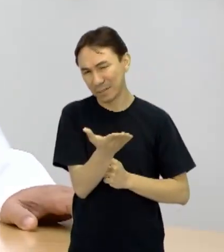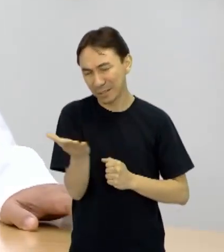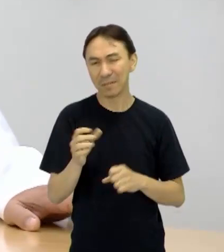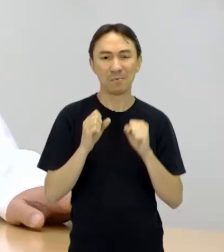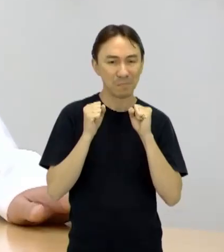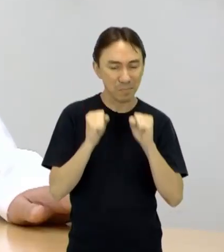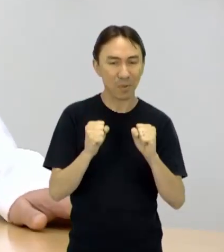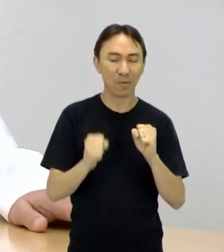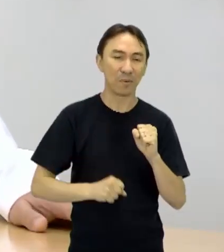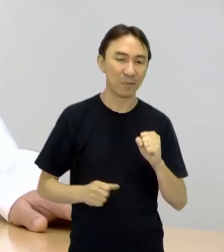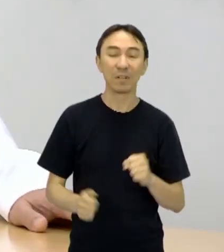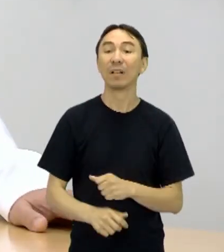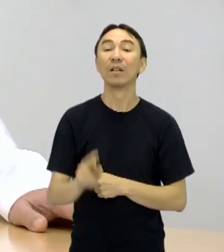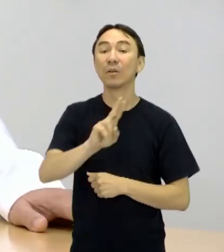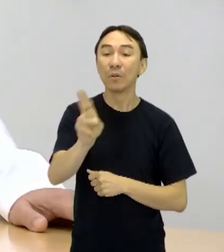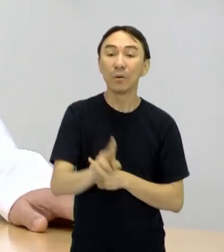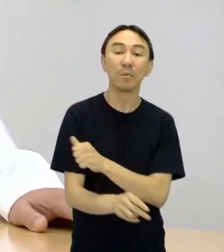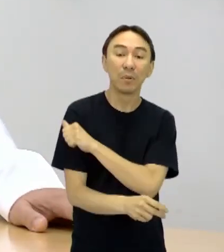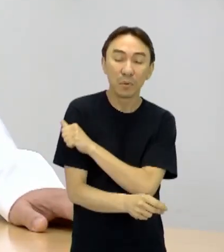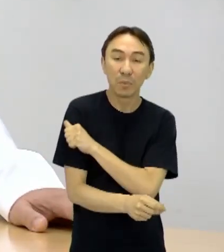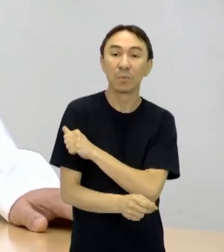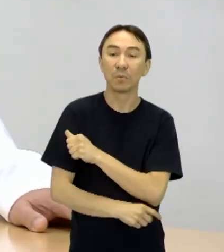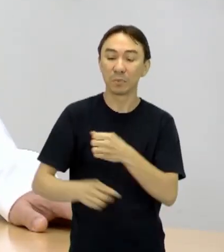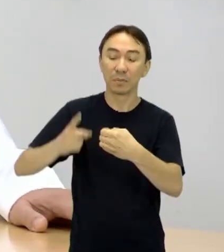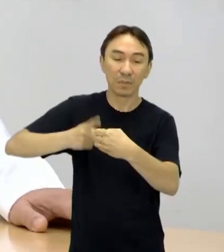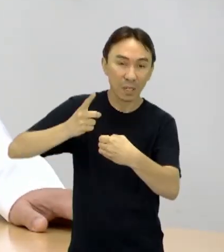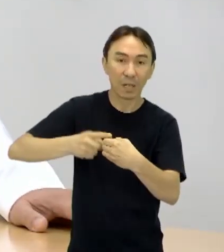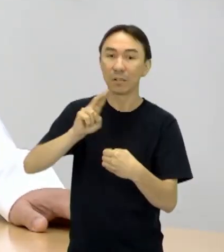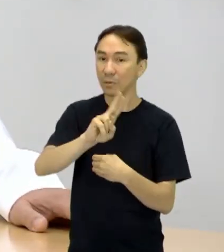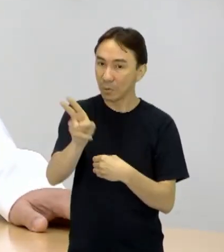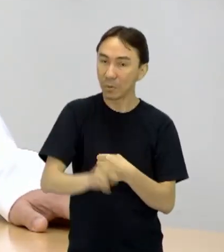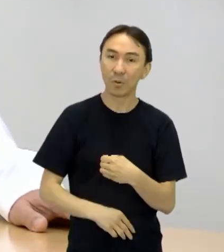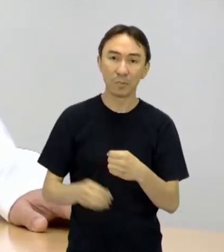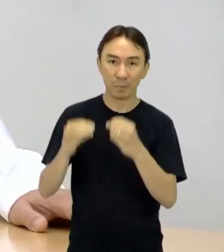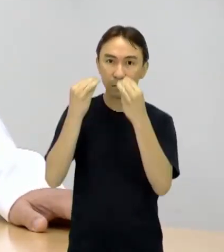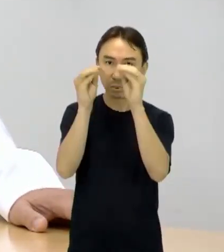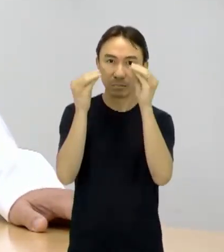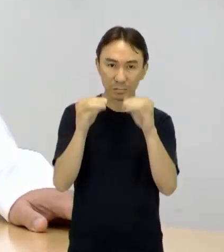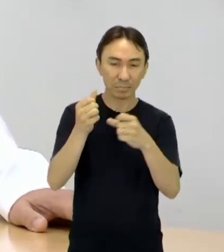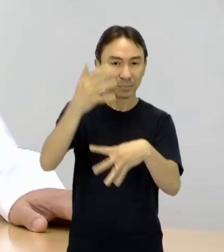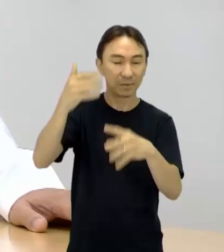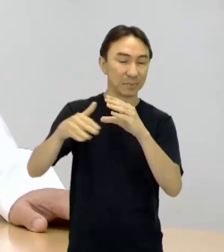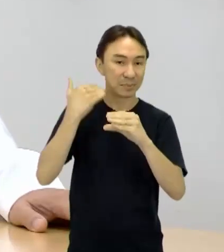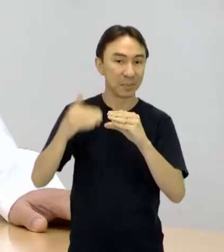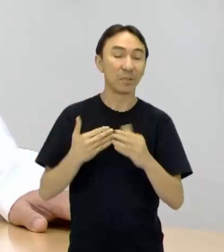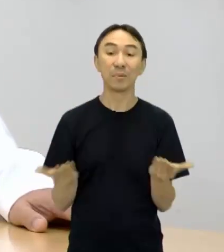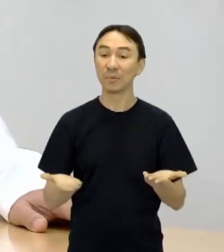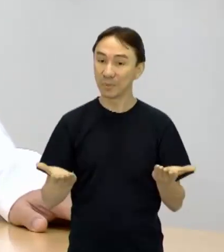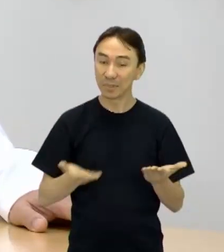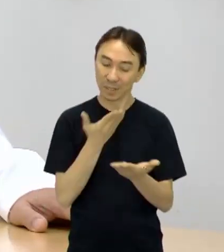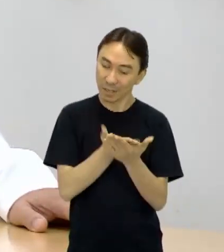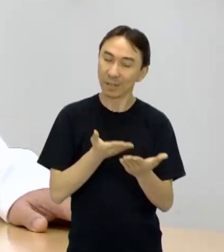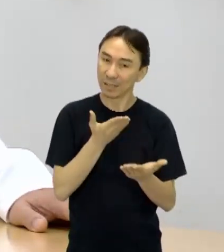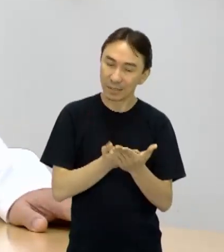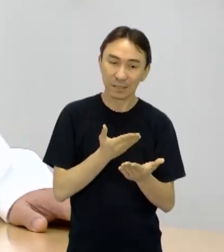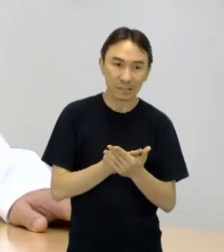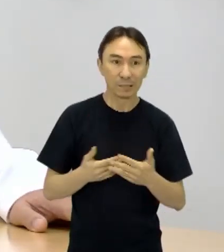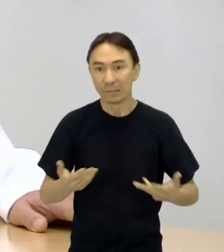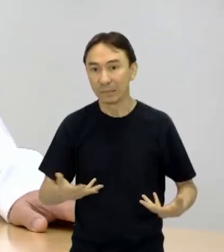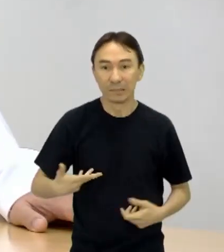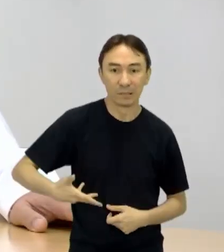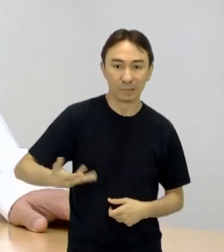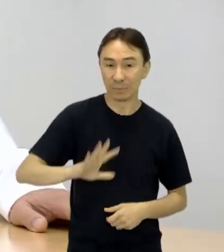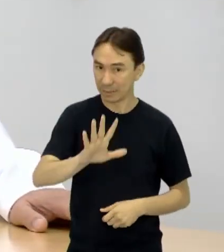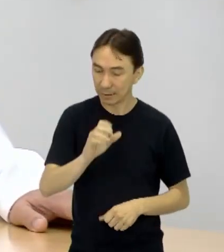né, o nome do aluninho, tal, o nome da cidade, sempre que der a gente dá uma lidinha. Hoje a aula é meio corrida, mas sempre que der eu dou uma paradinha aí para dar uma